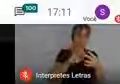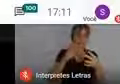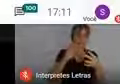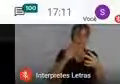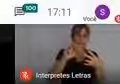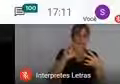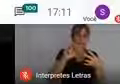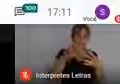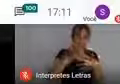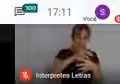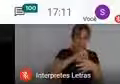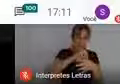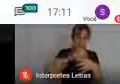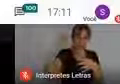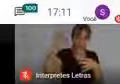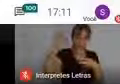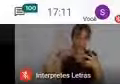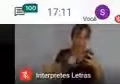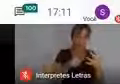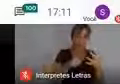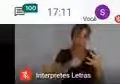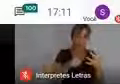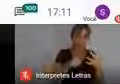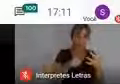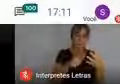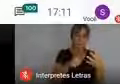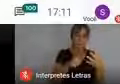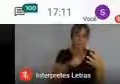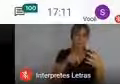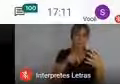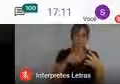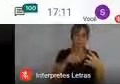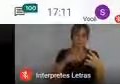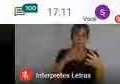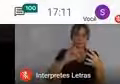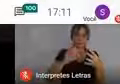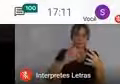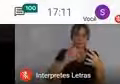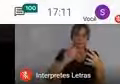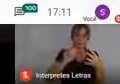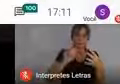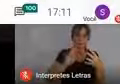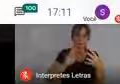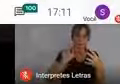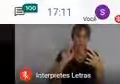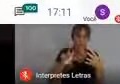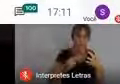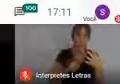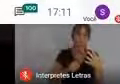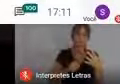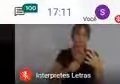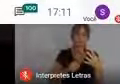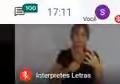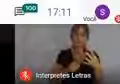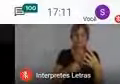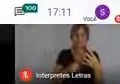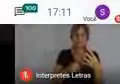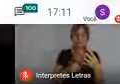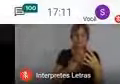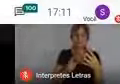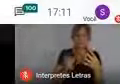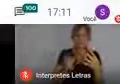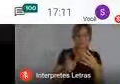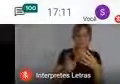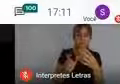obtivemos essas duas ocorrências da alexia jabá na comunidade número 2, comunidade já lá no município, acho